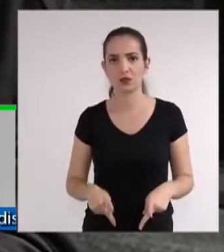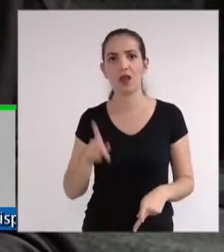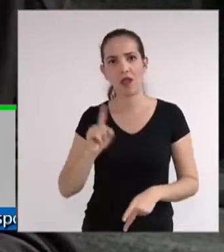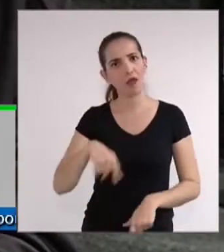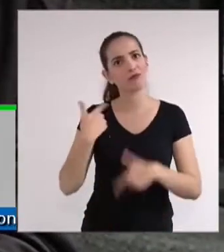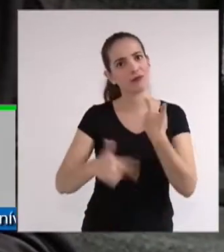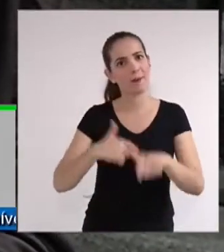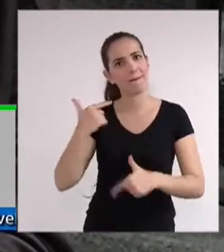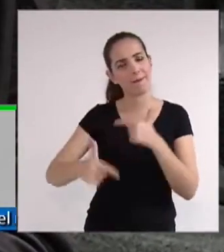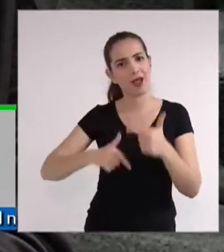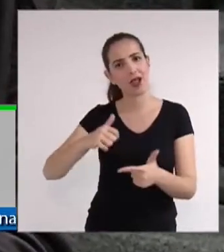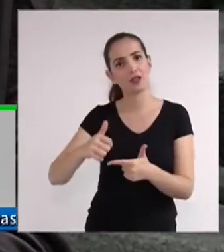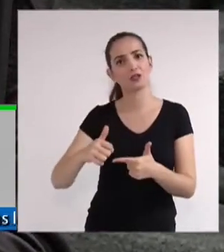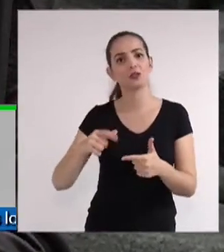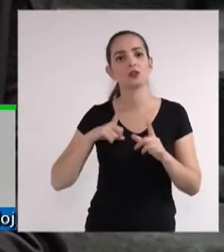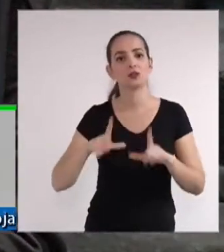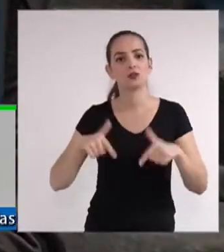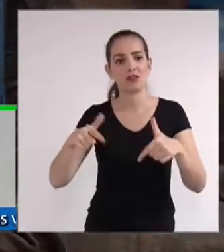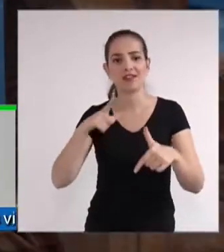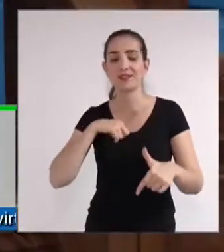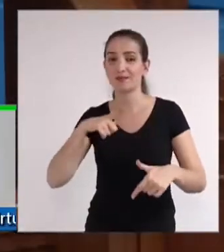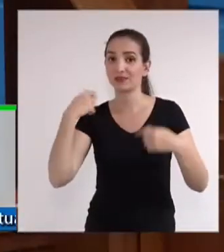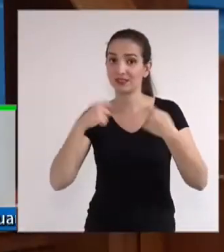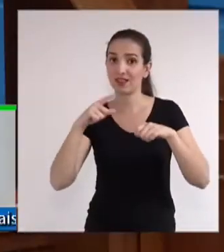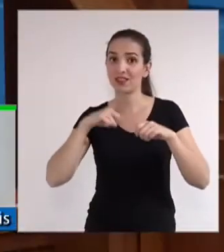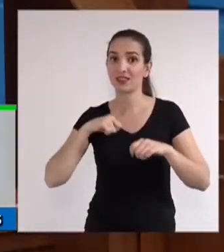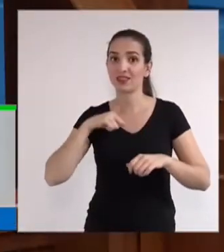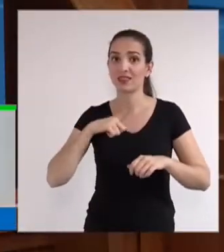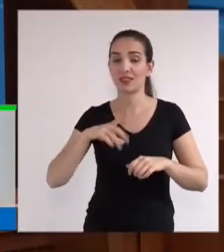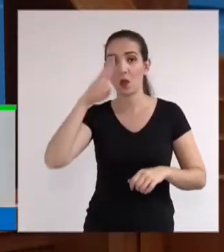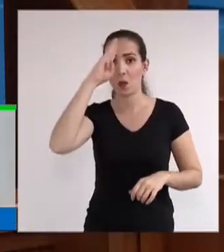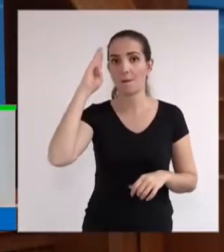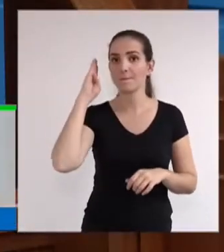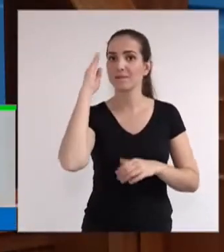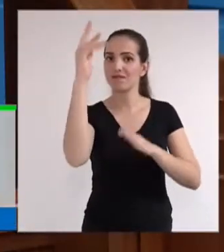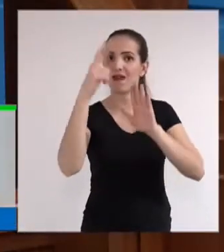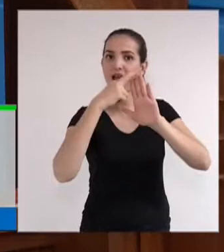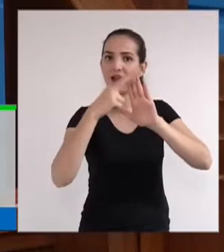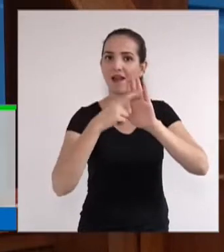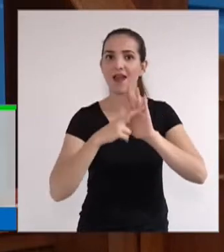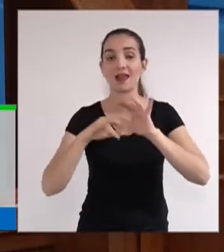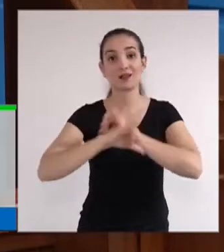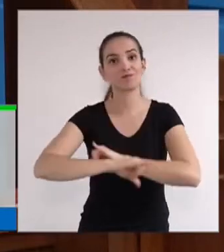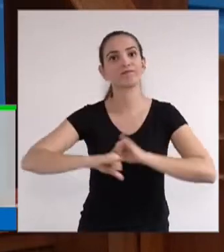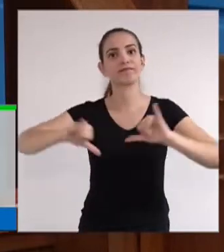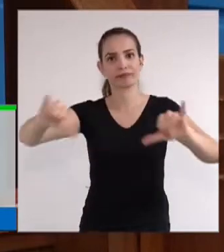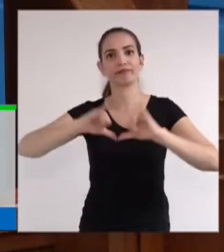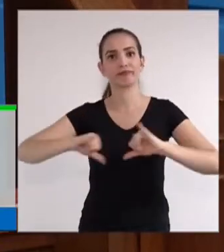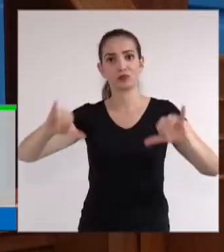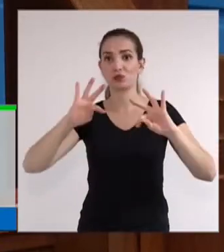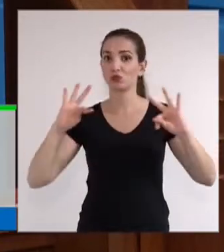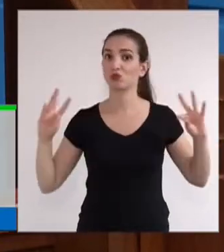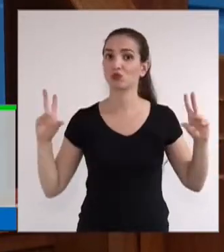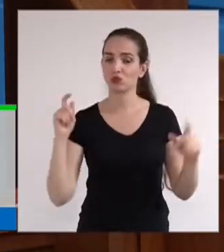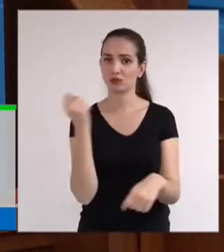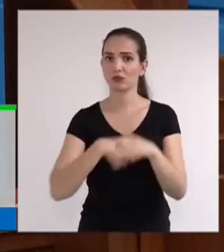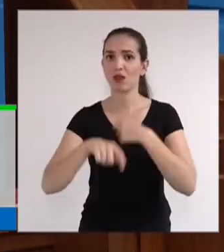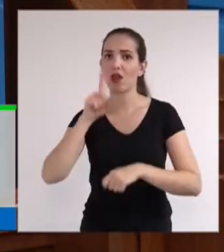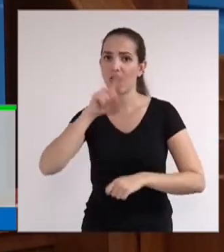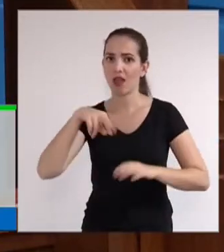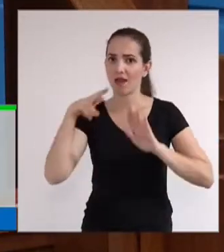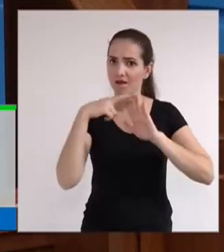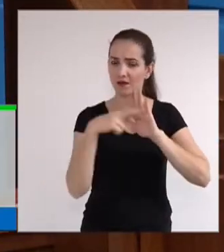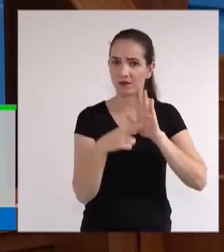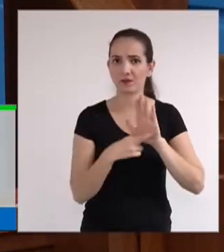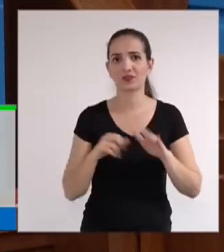administrativo e está sujeito ao princípio da publicidade para ser válido. A publicidade do ato administrativo é requisito